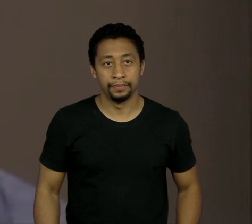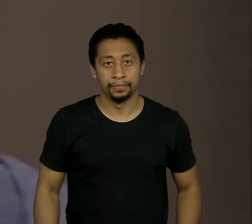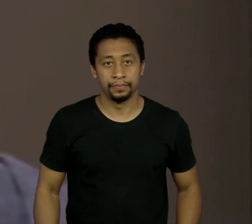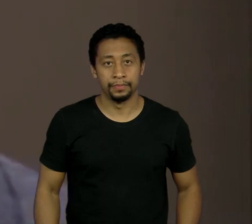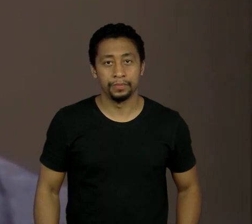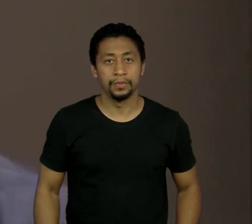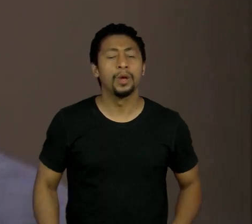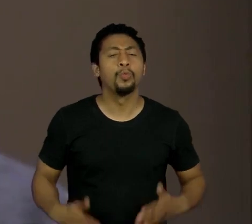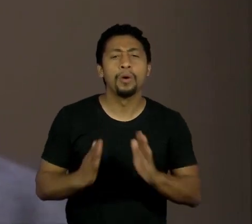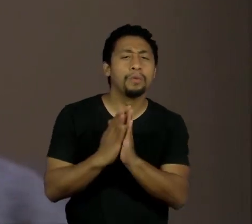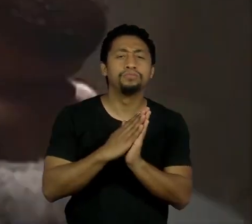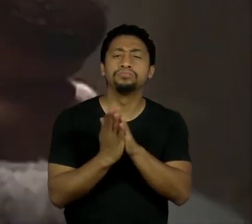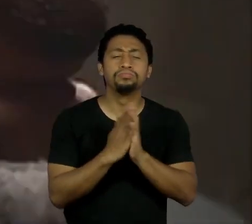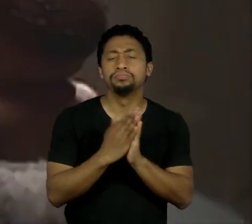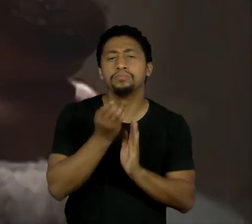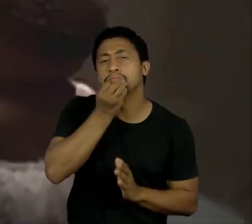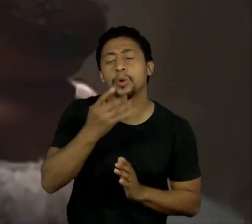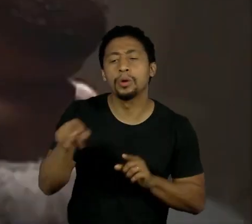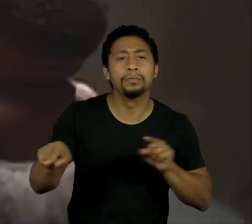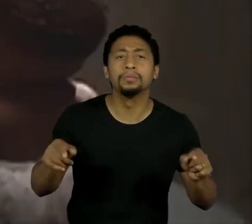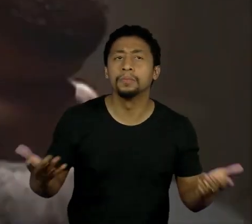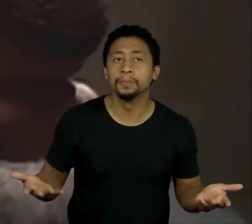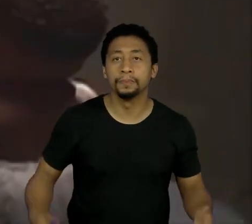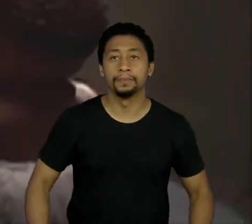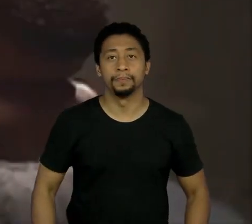Which doll is the nice doll?